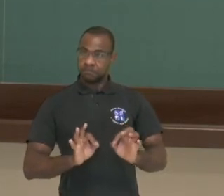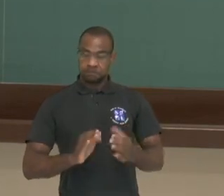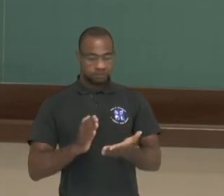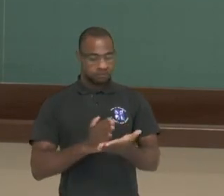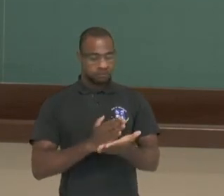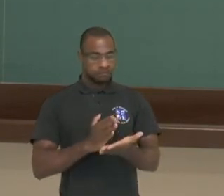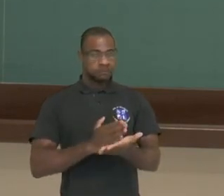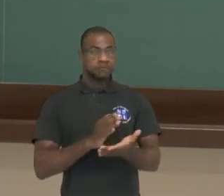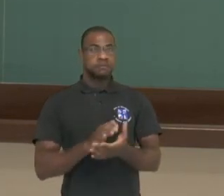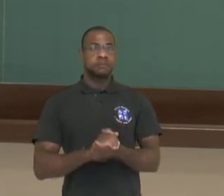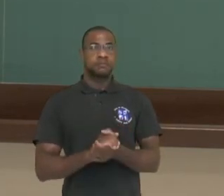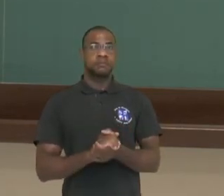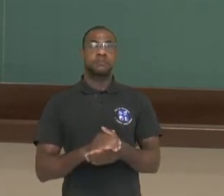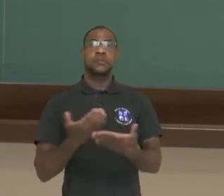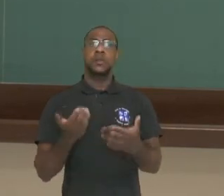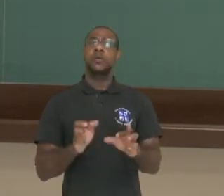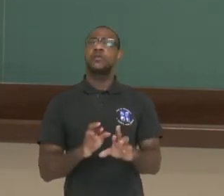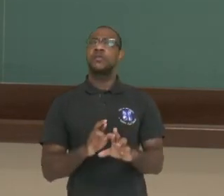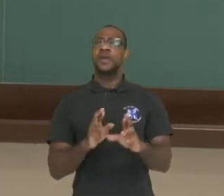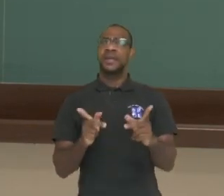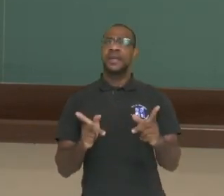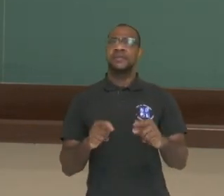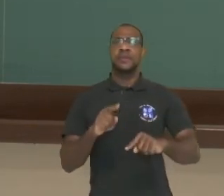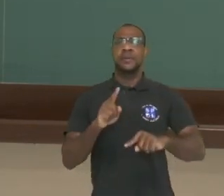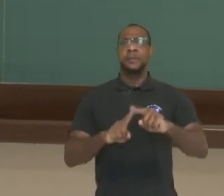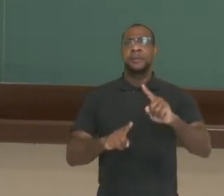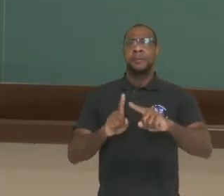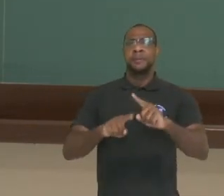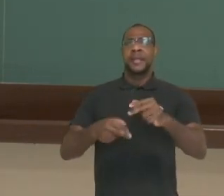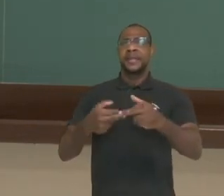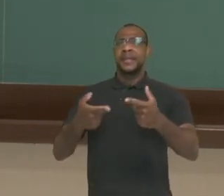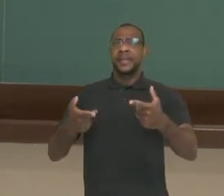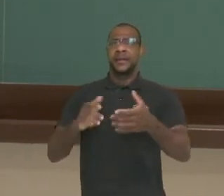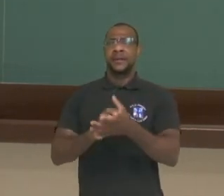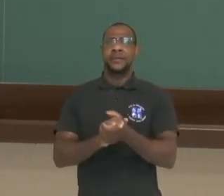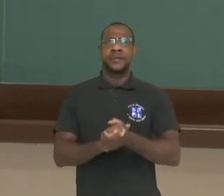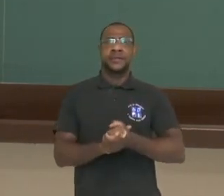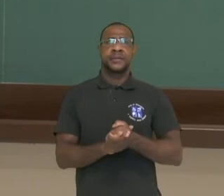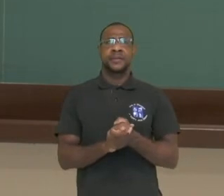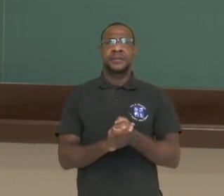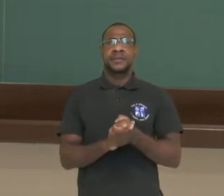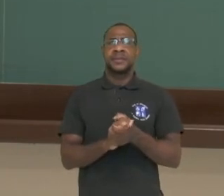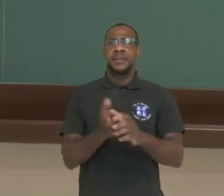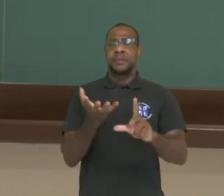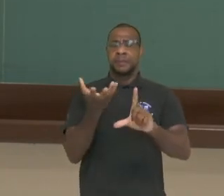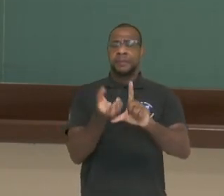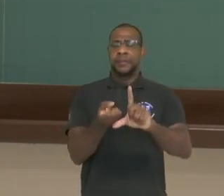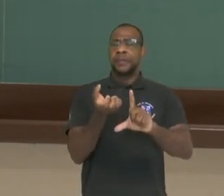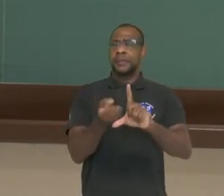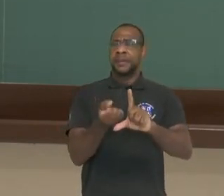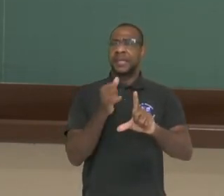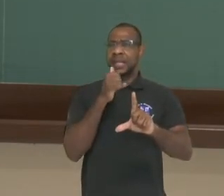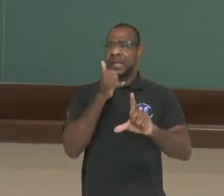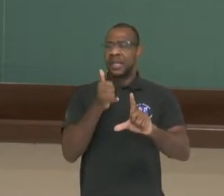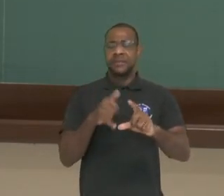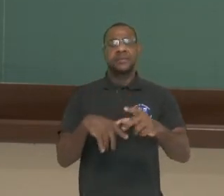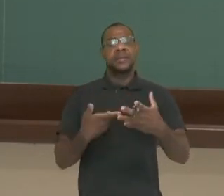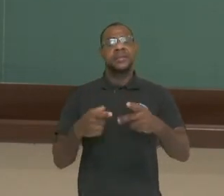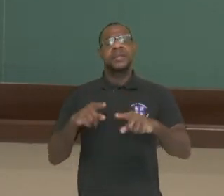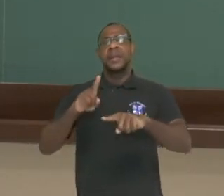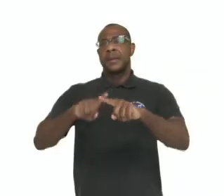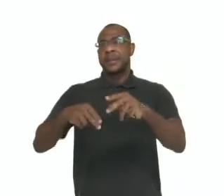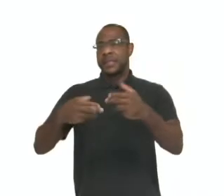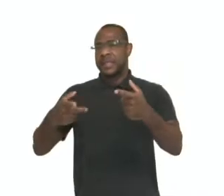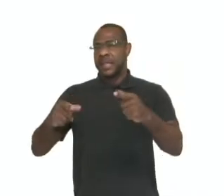conferir, professora. Qual que é a diferença entre esses materiais aqui, condutores e materiais isolantes elétricos? Vamos então aqui